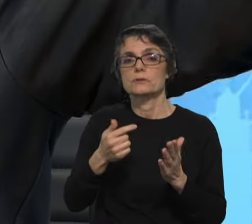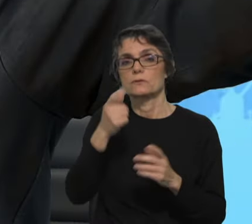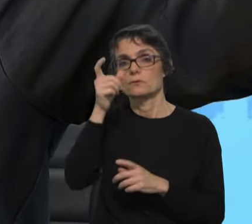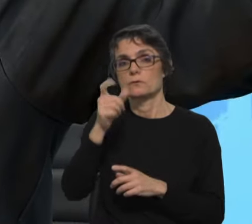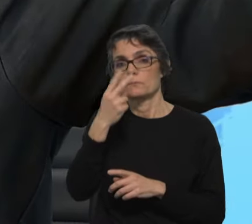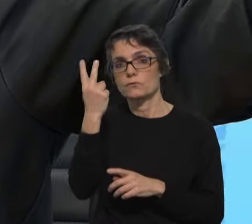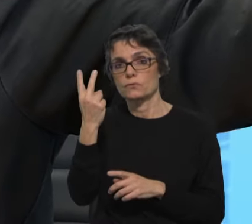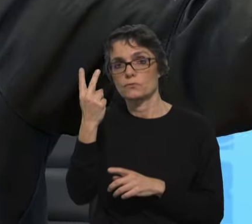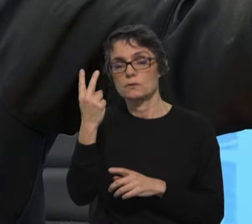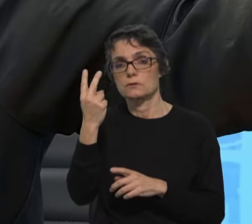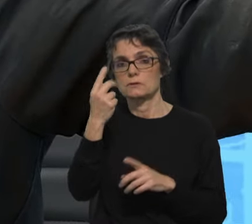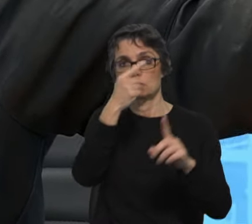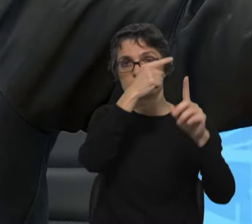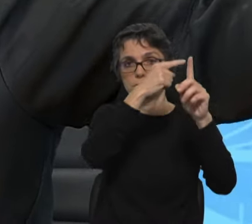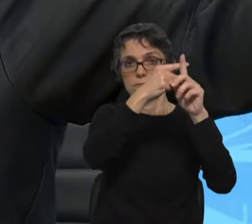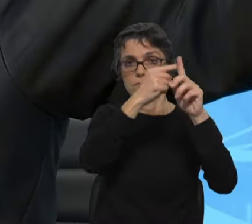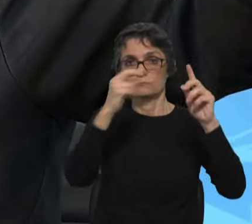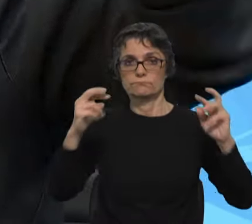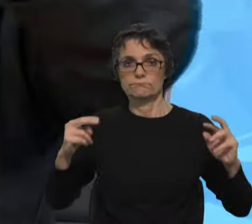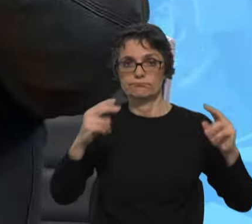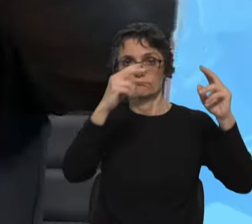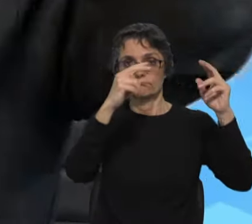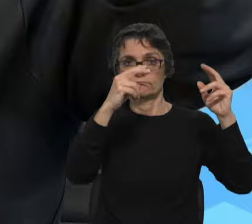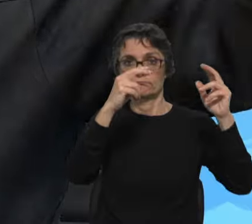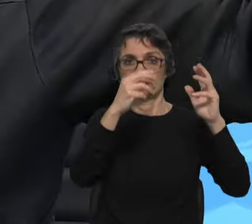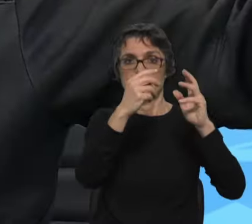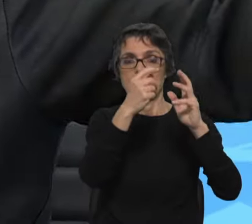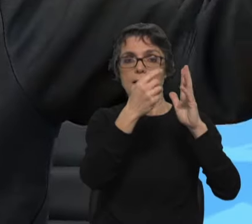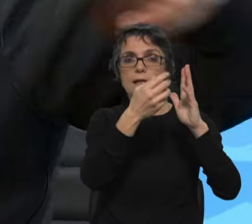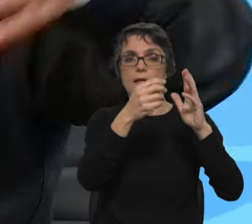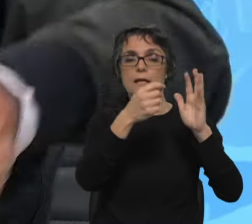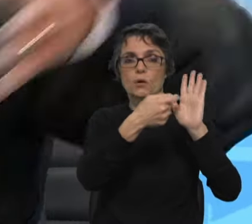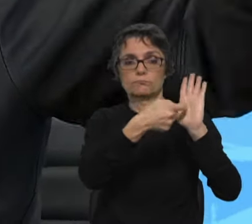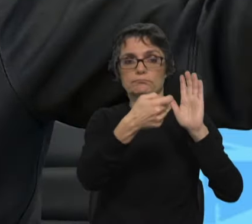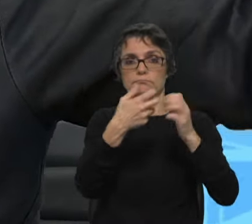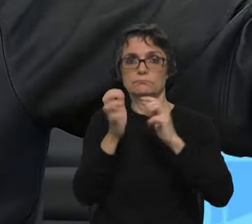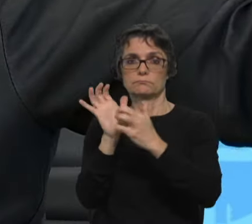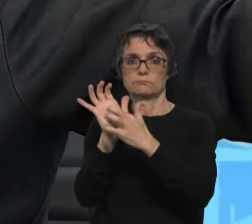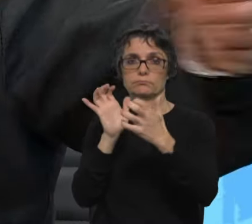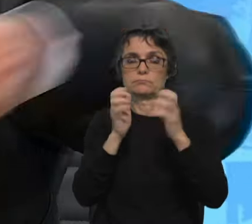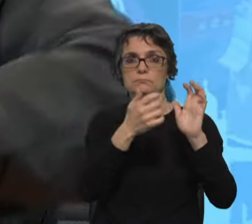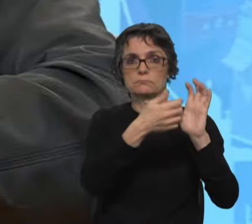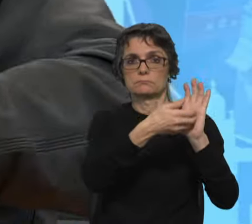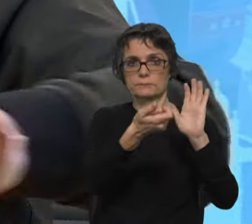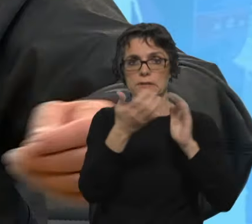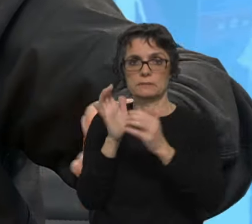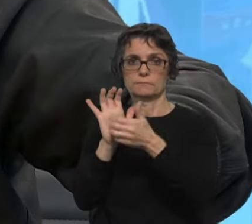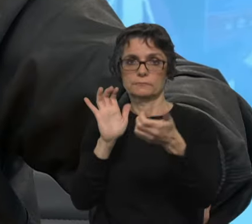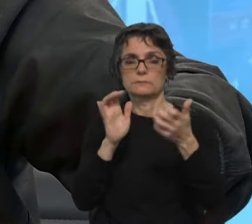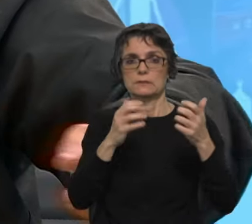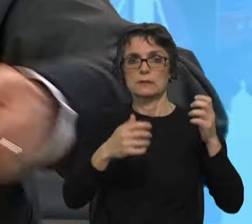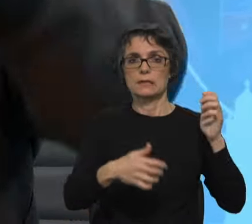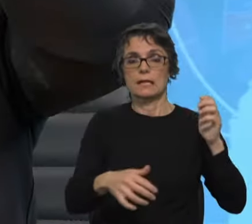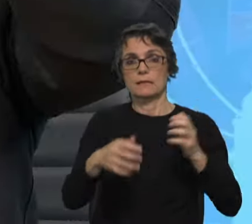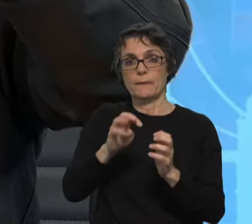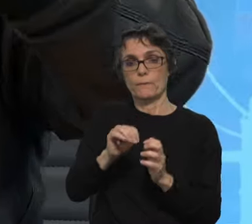descravar o Cristo não é descravar a imagem tiraram-lhe os escravos quer quer os dois como como outros dos